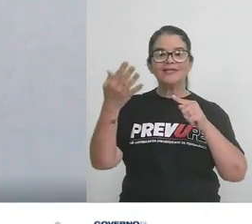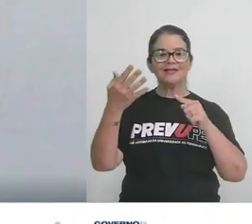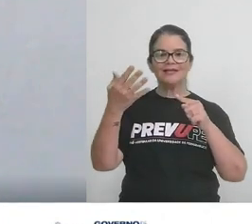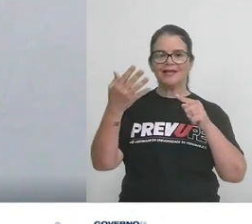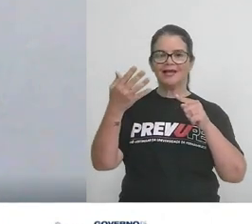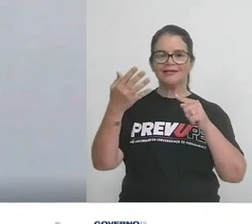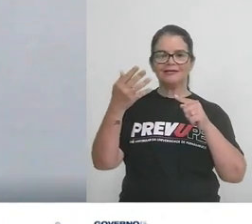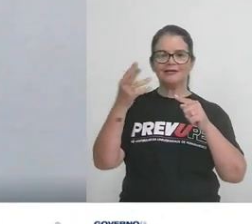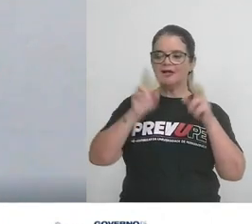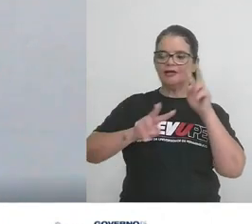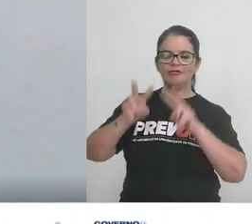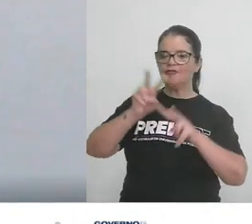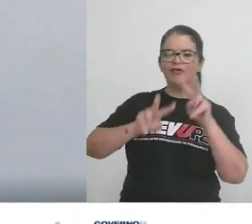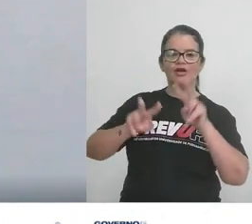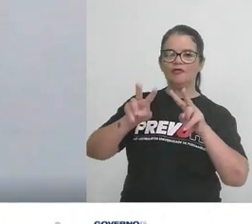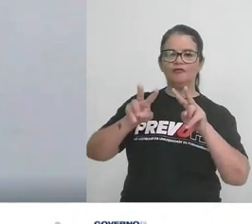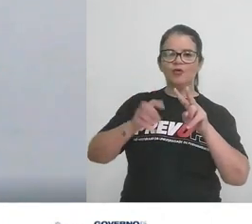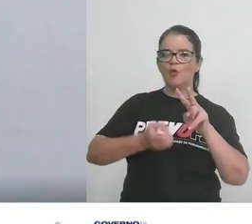de